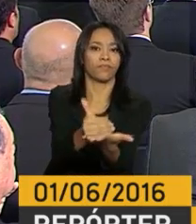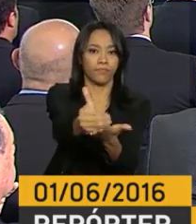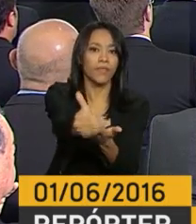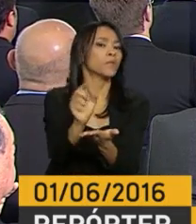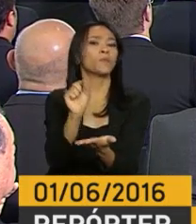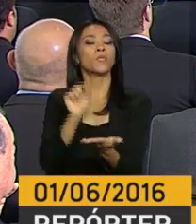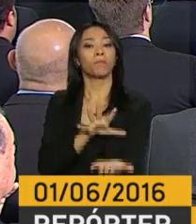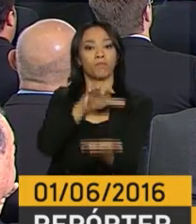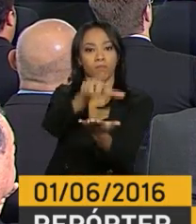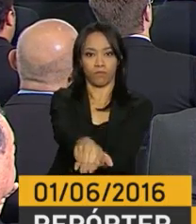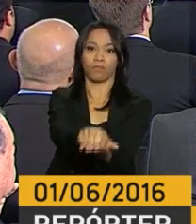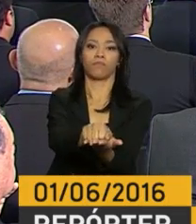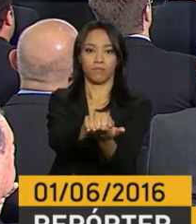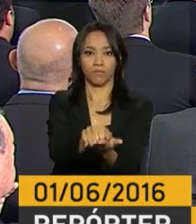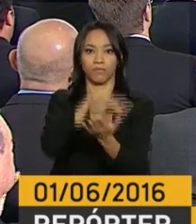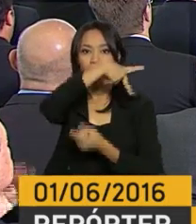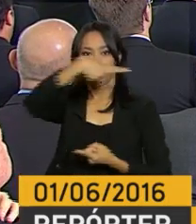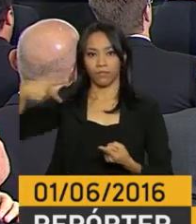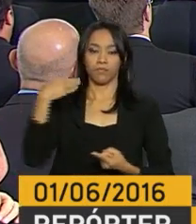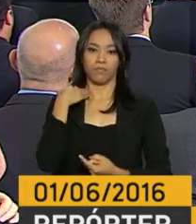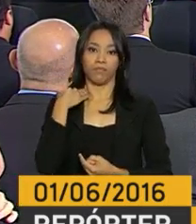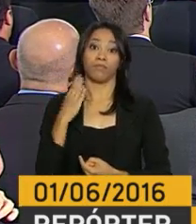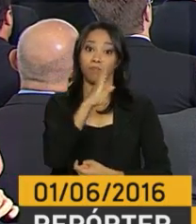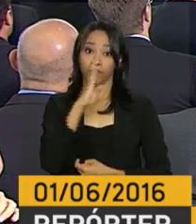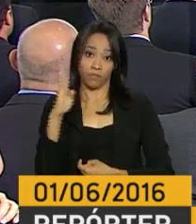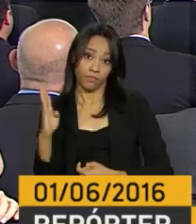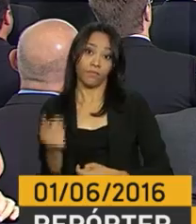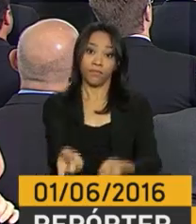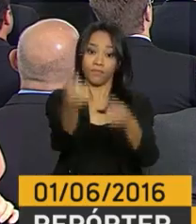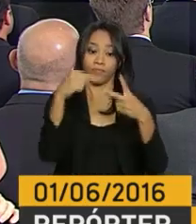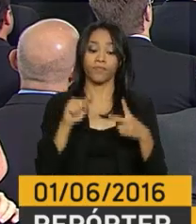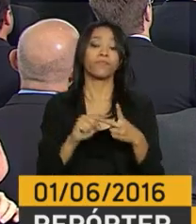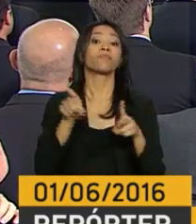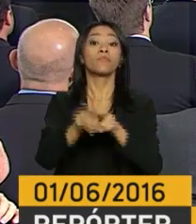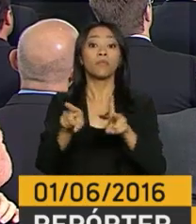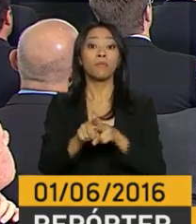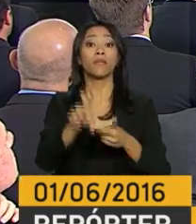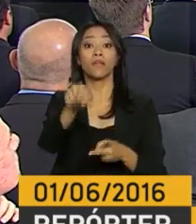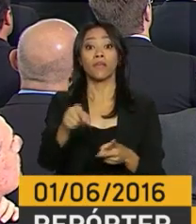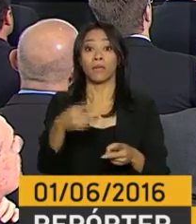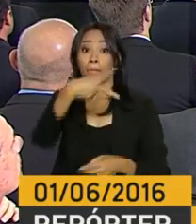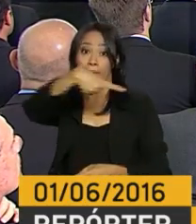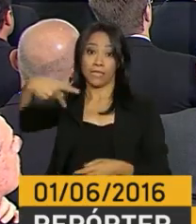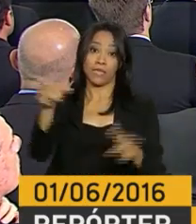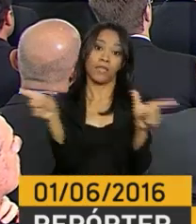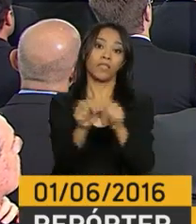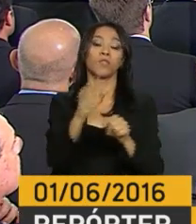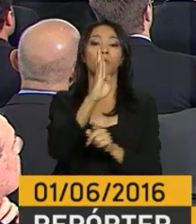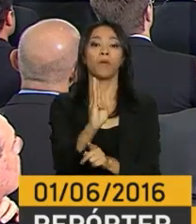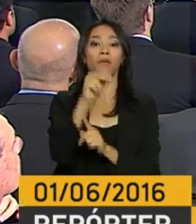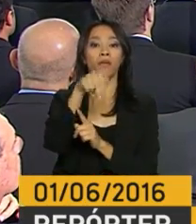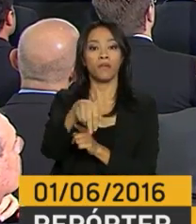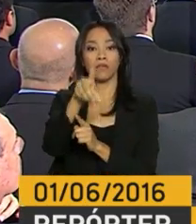de posse do presidente do Banco do Brasil Paulo cafarelli da presidente do BNDS o